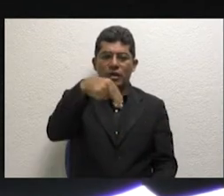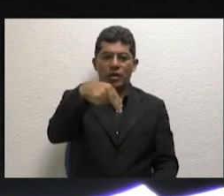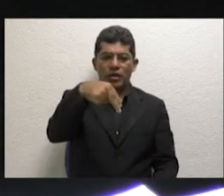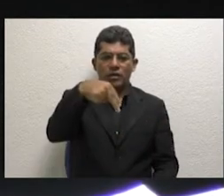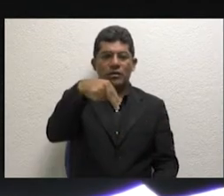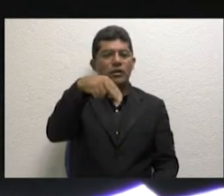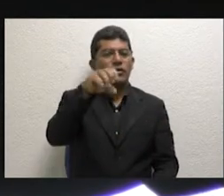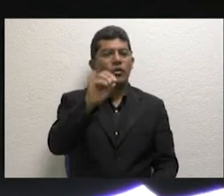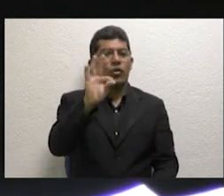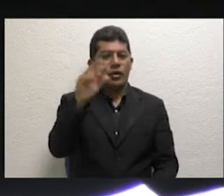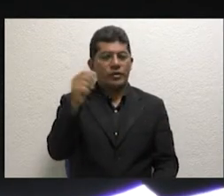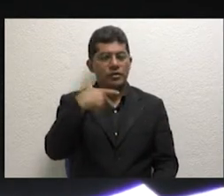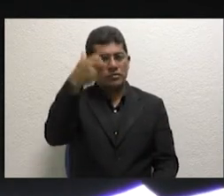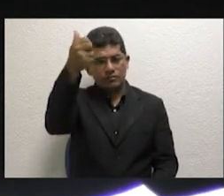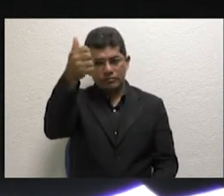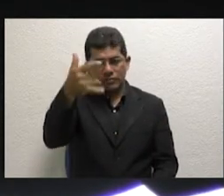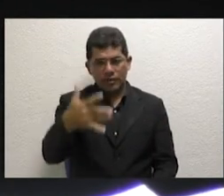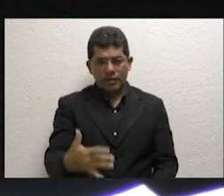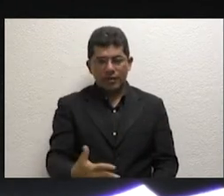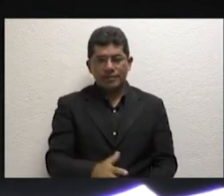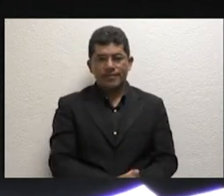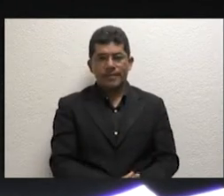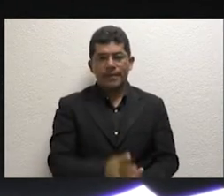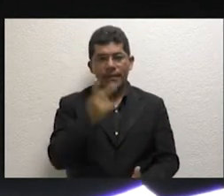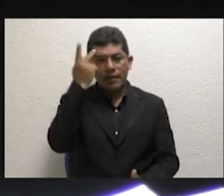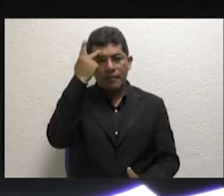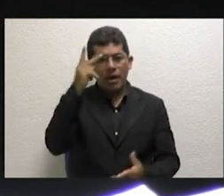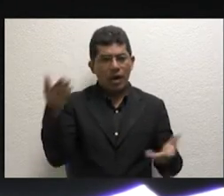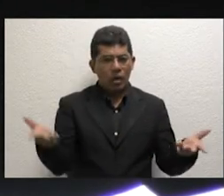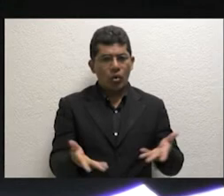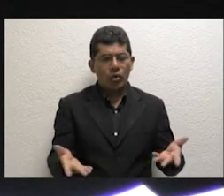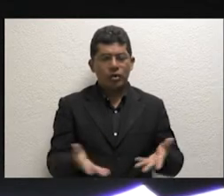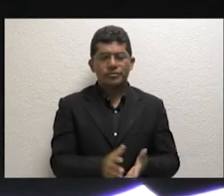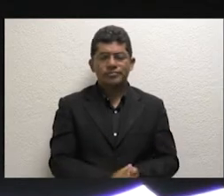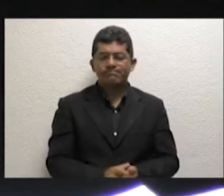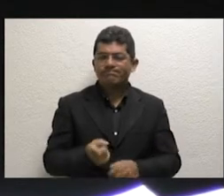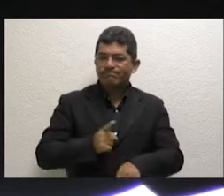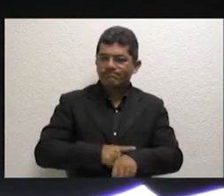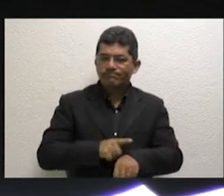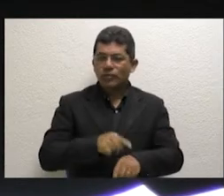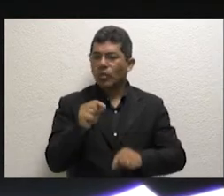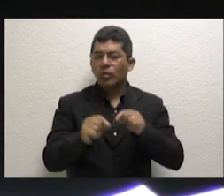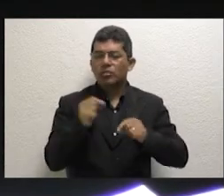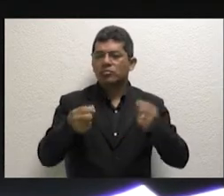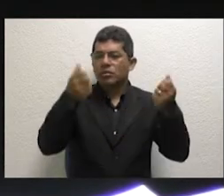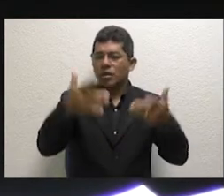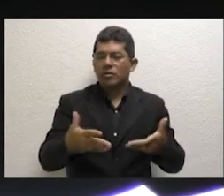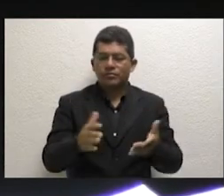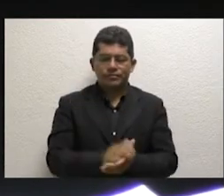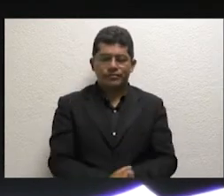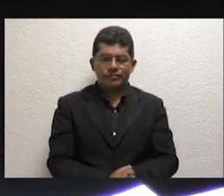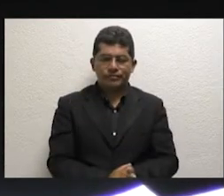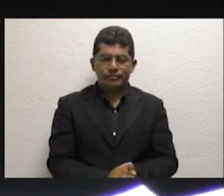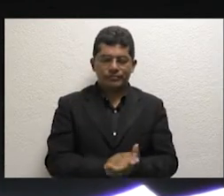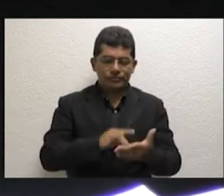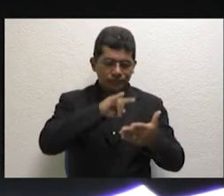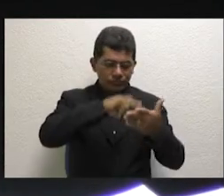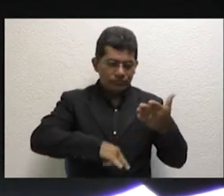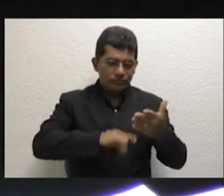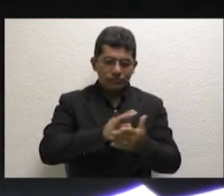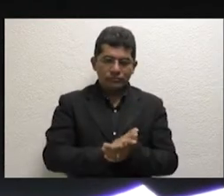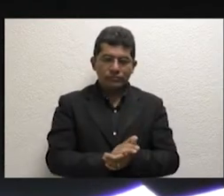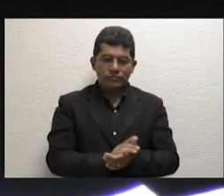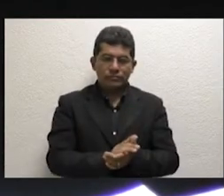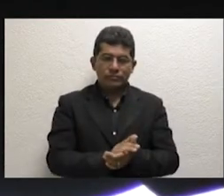explicativa para o atual momento é a seguinte em